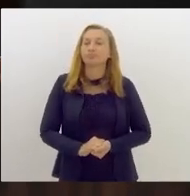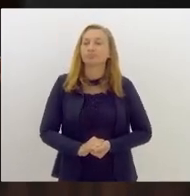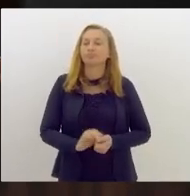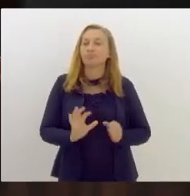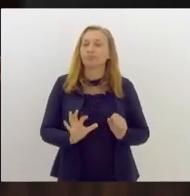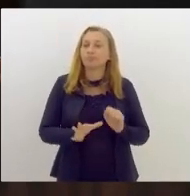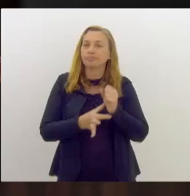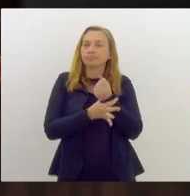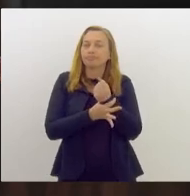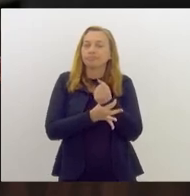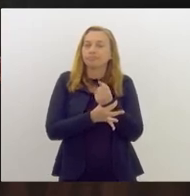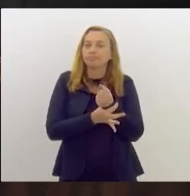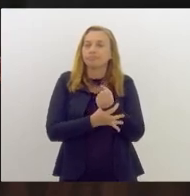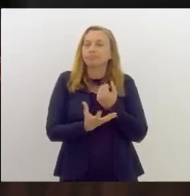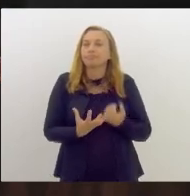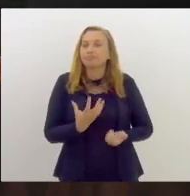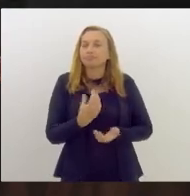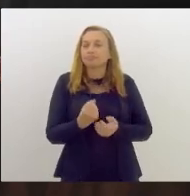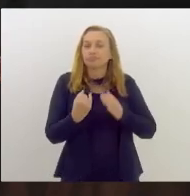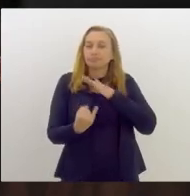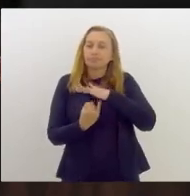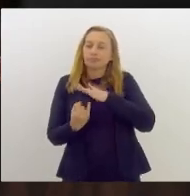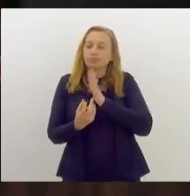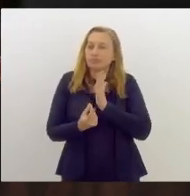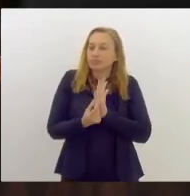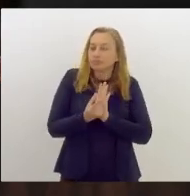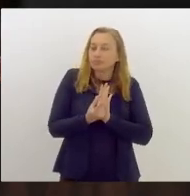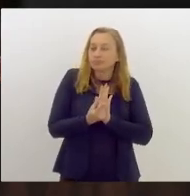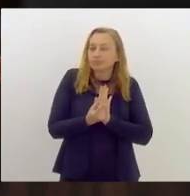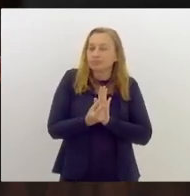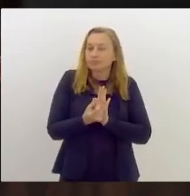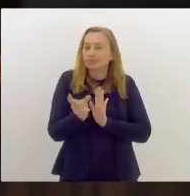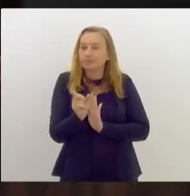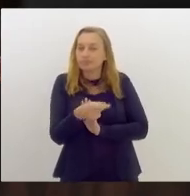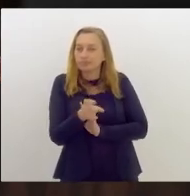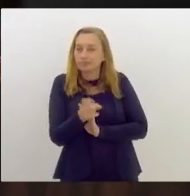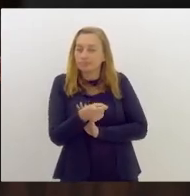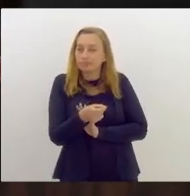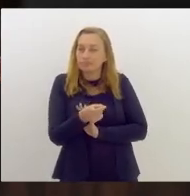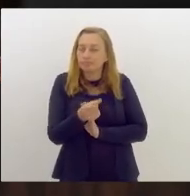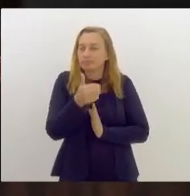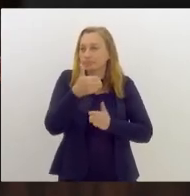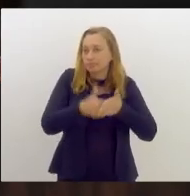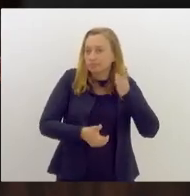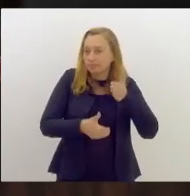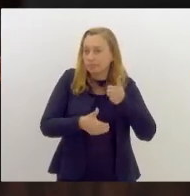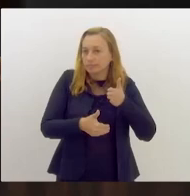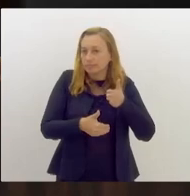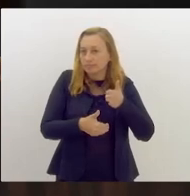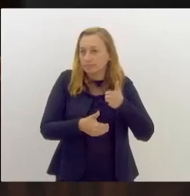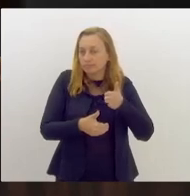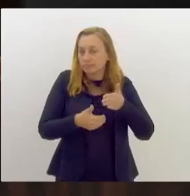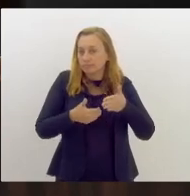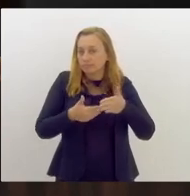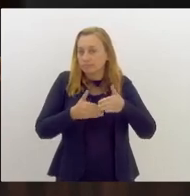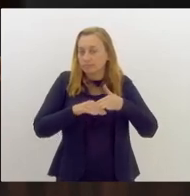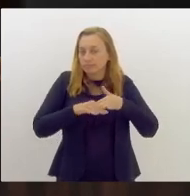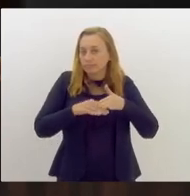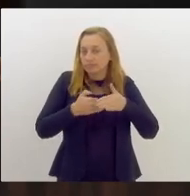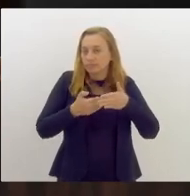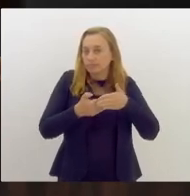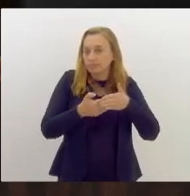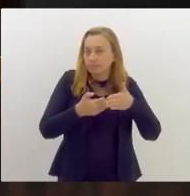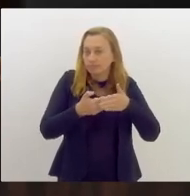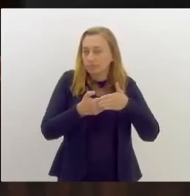de segurança serem adotados por instituições financeiras que emitem cartões de crédito e débito pela modalidade de aproximação